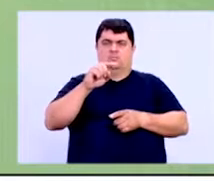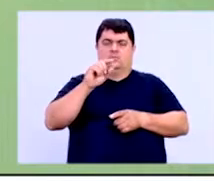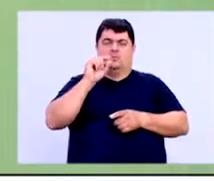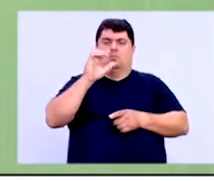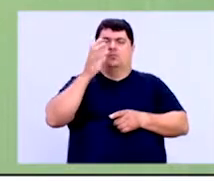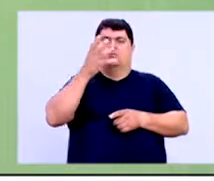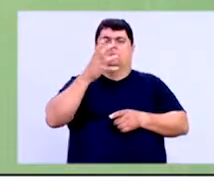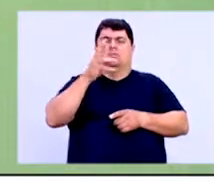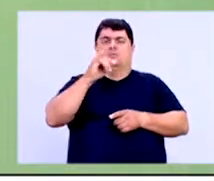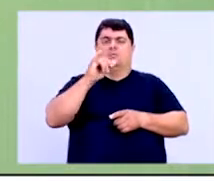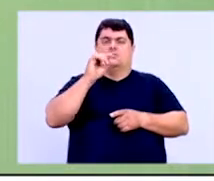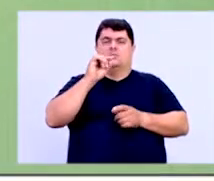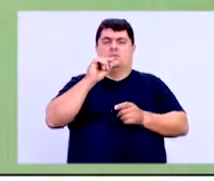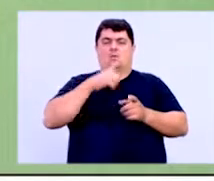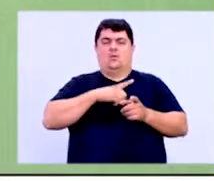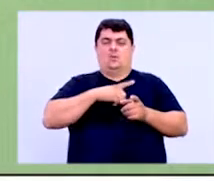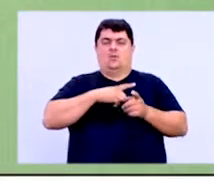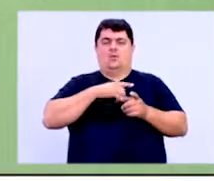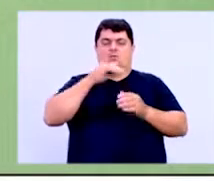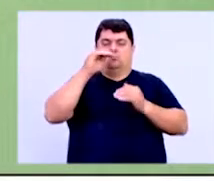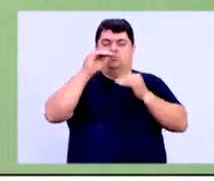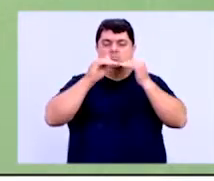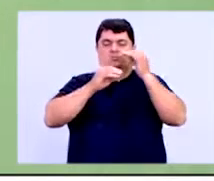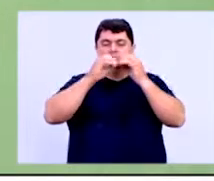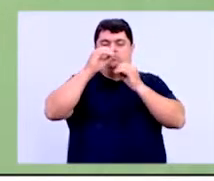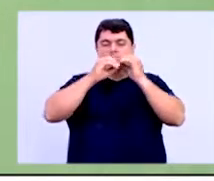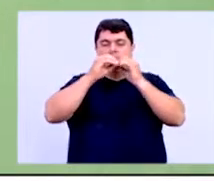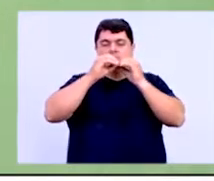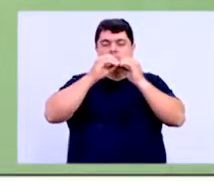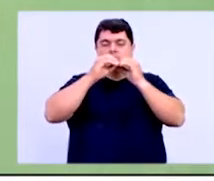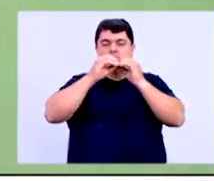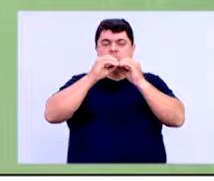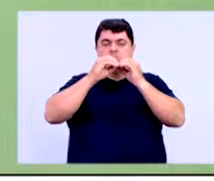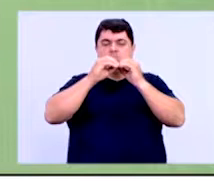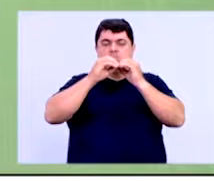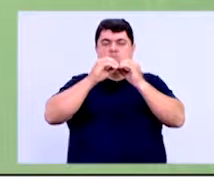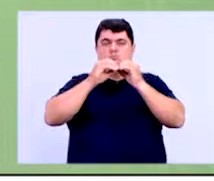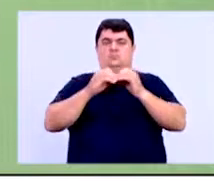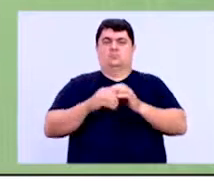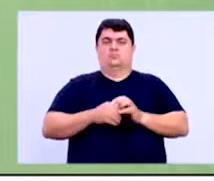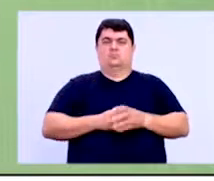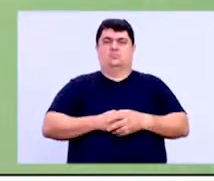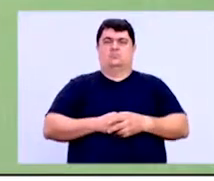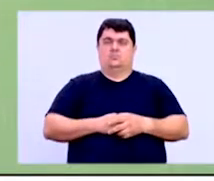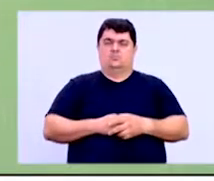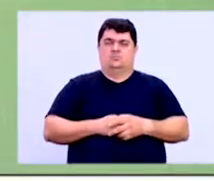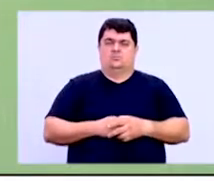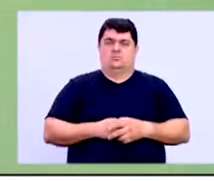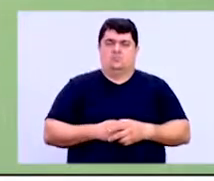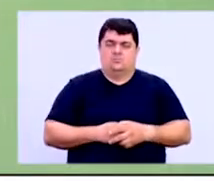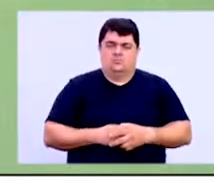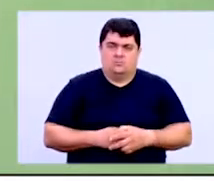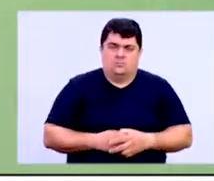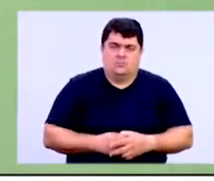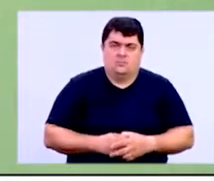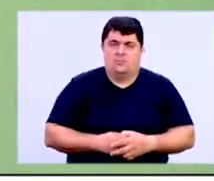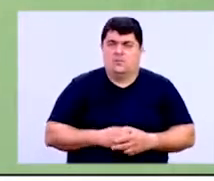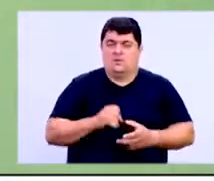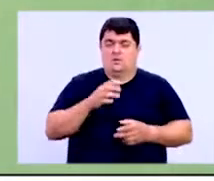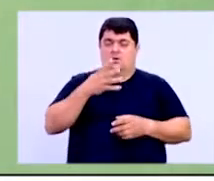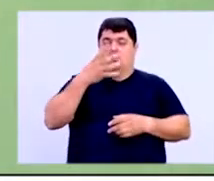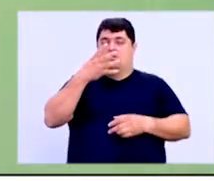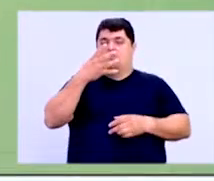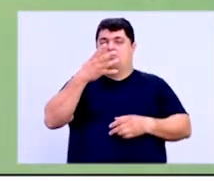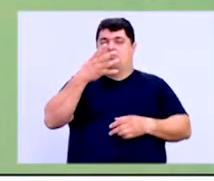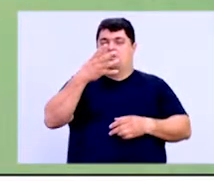vai acontecer? Eu vou obter meu ponto de equilíbrio, meu ponto zero. A partir de 4.800 unidades para